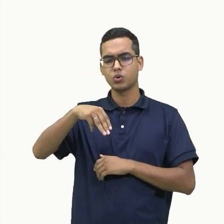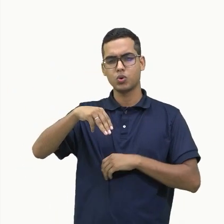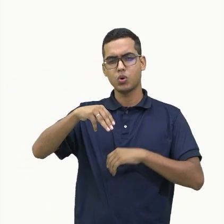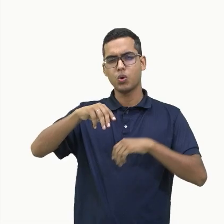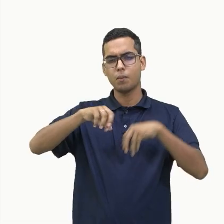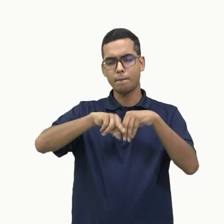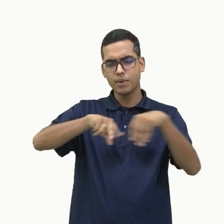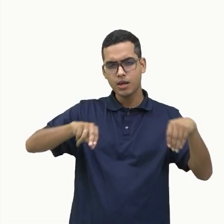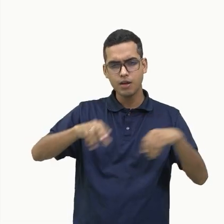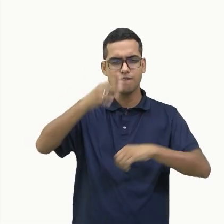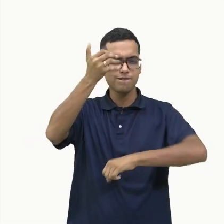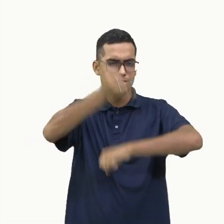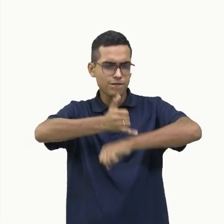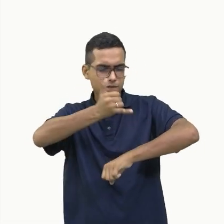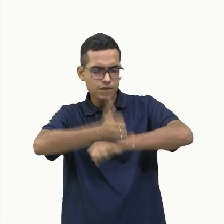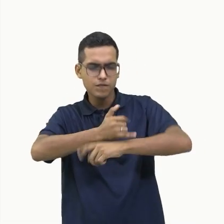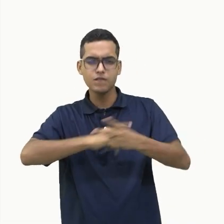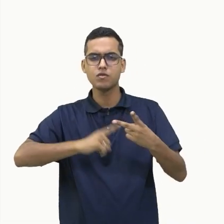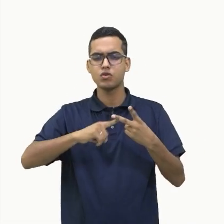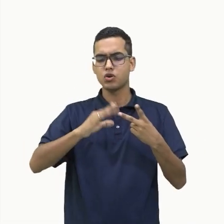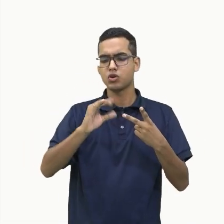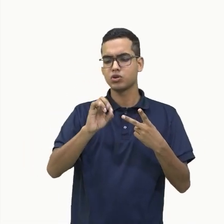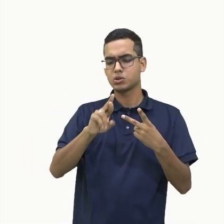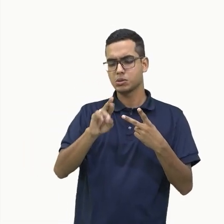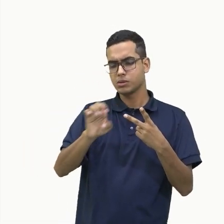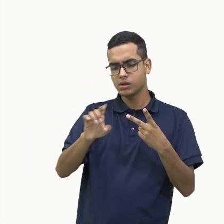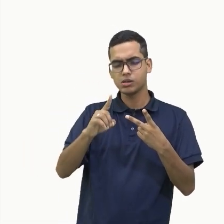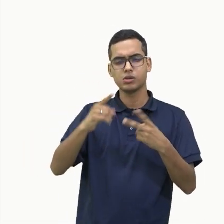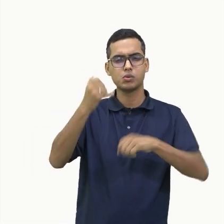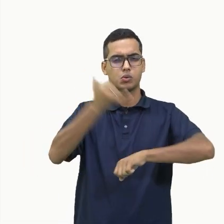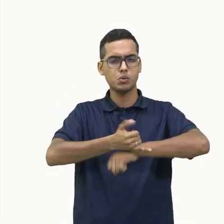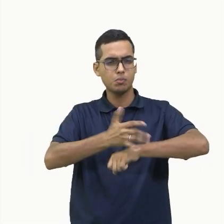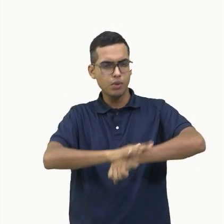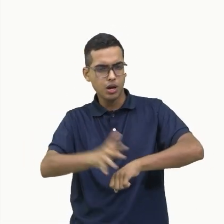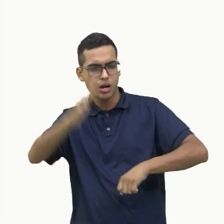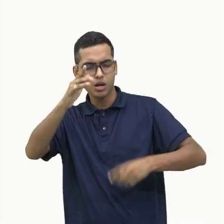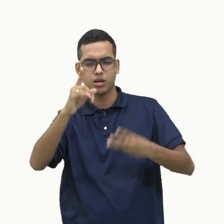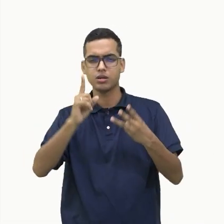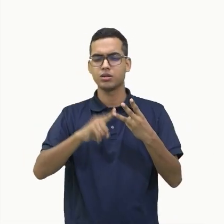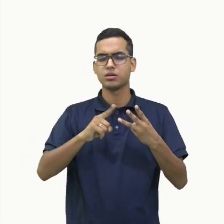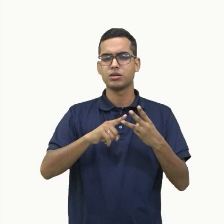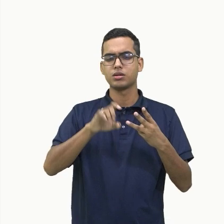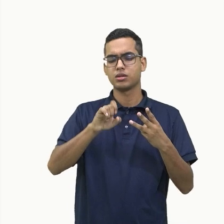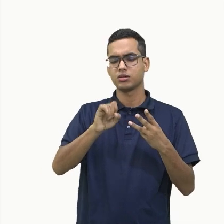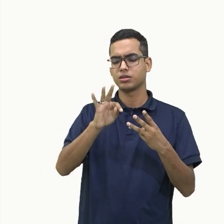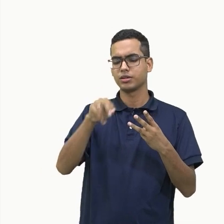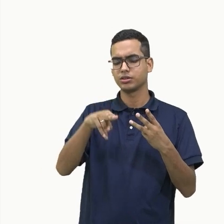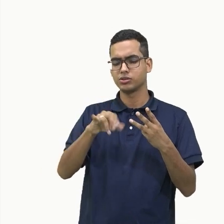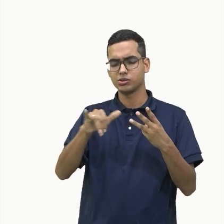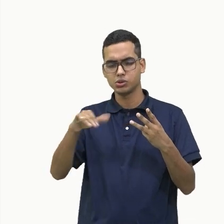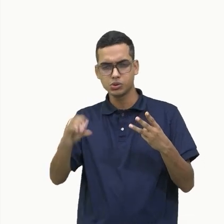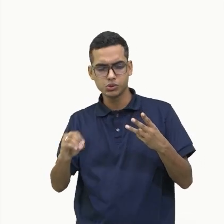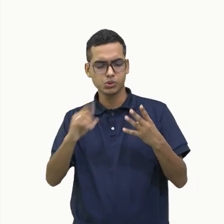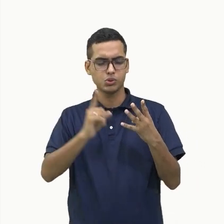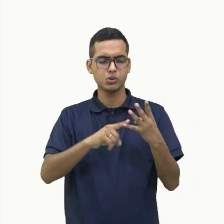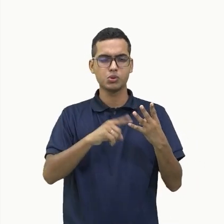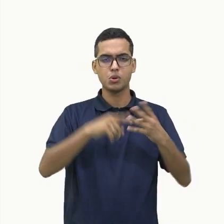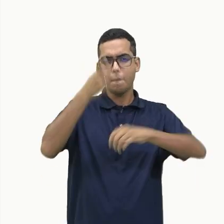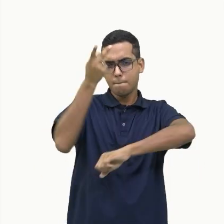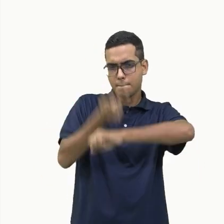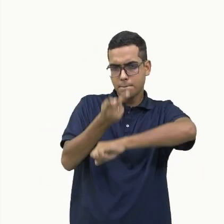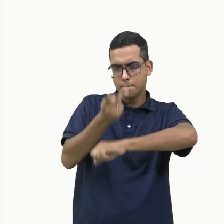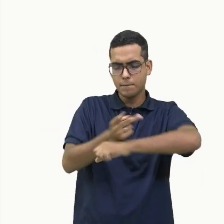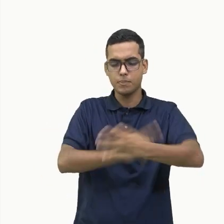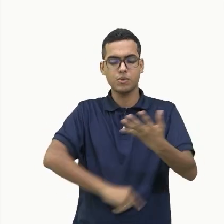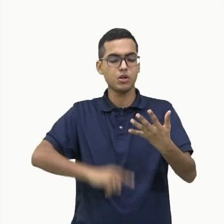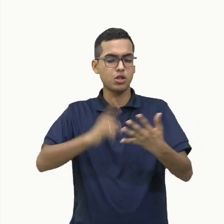sua extração, chumbo e zinco, o estanho, prata, até mesmo o ouro, né,